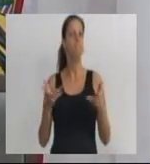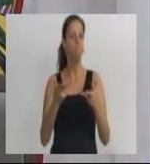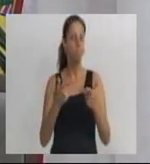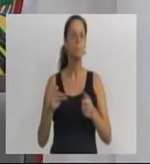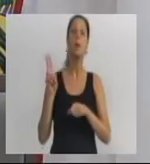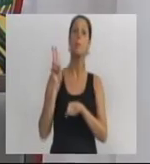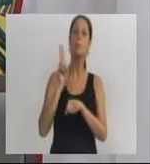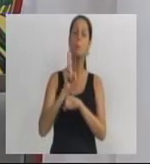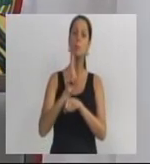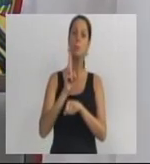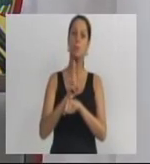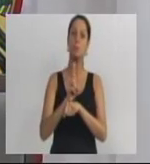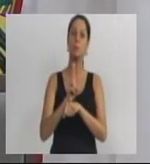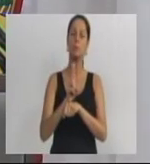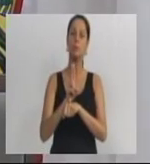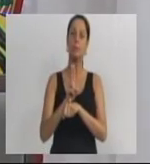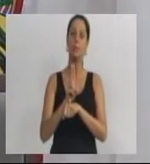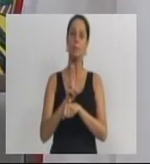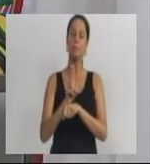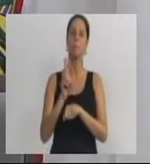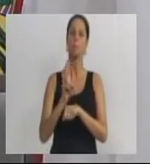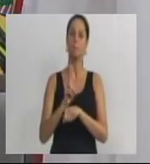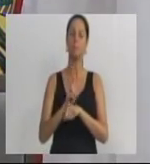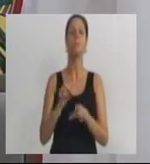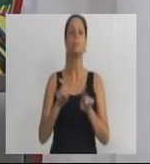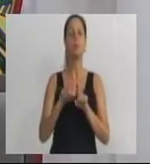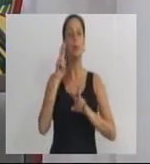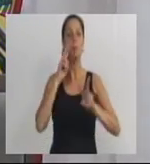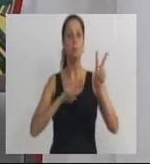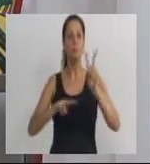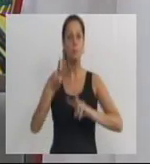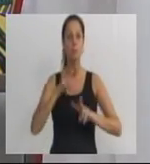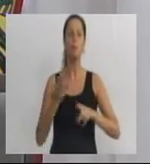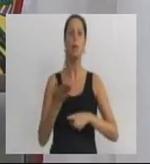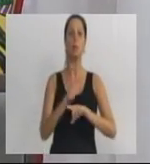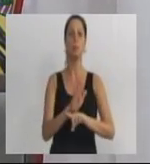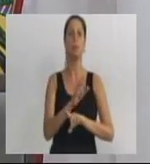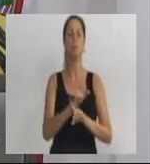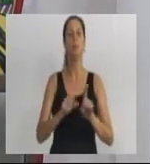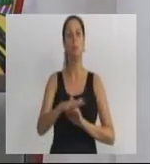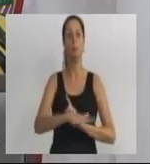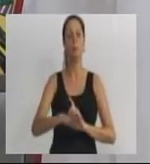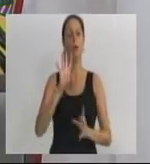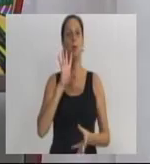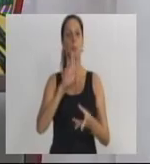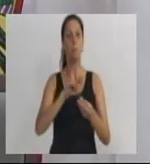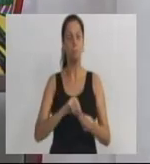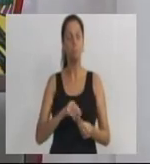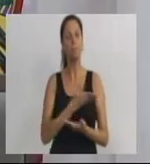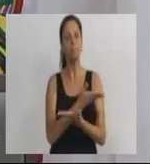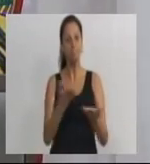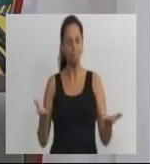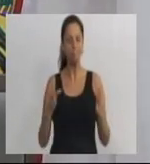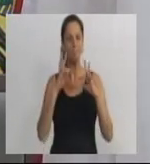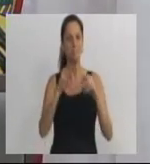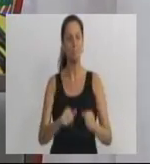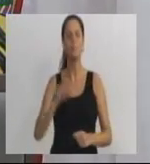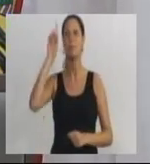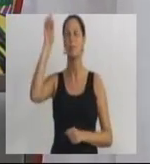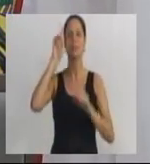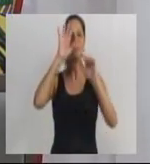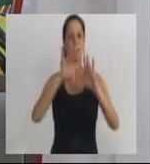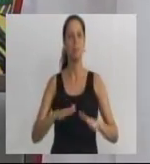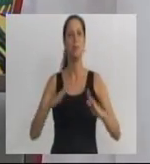proteção e na visão em prol da sociedade. E para concluir, eu quero desejar que Deus abençoe seus lares, suas